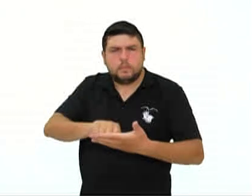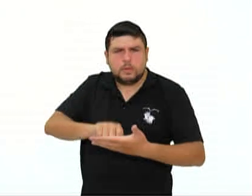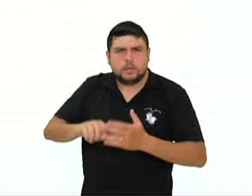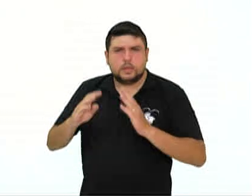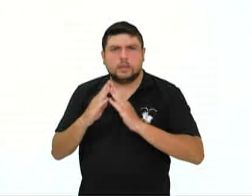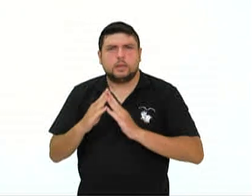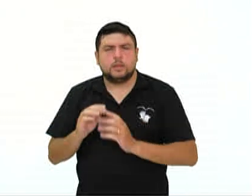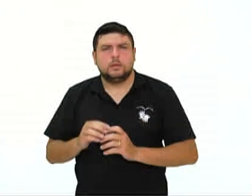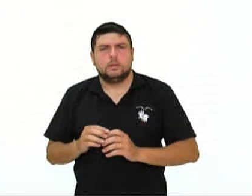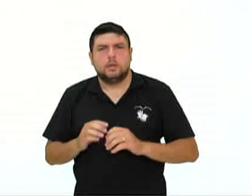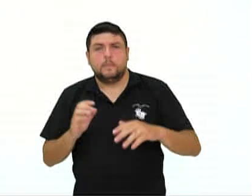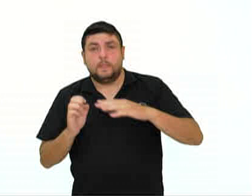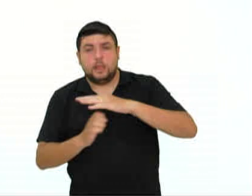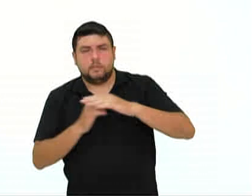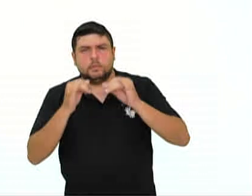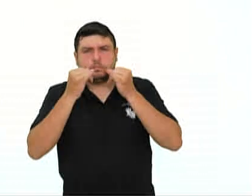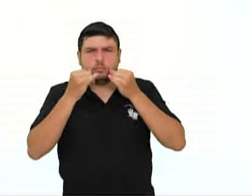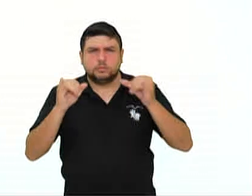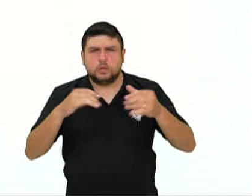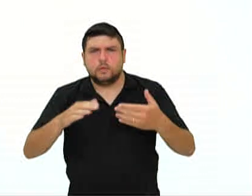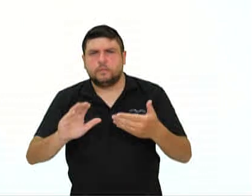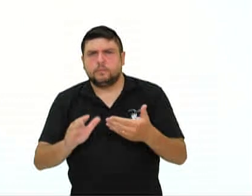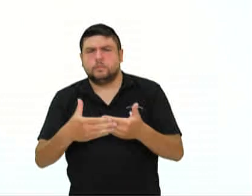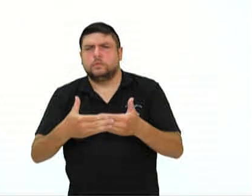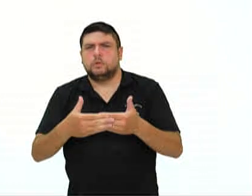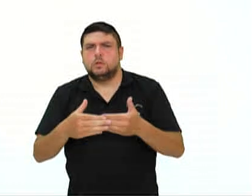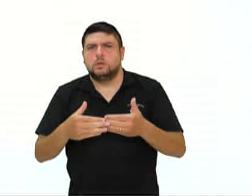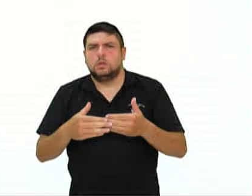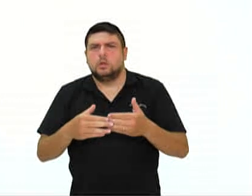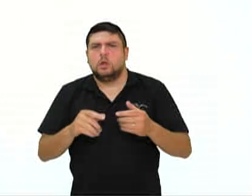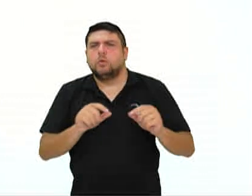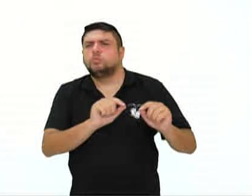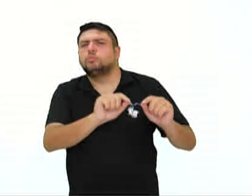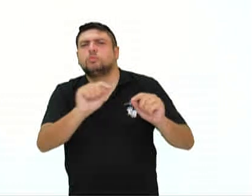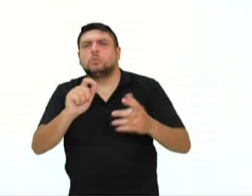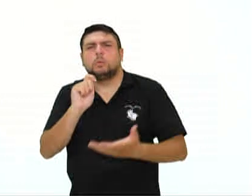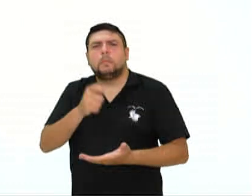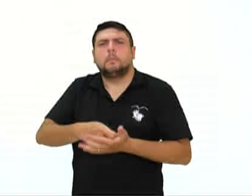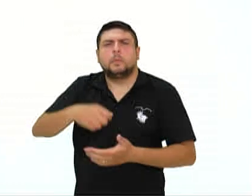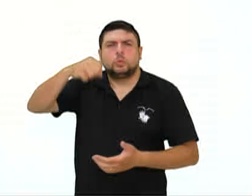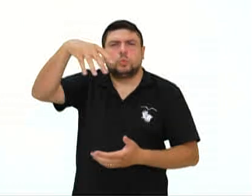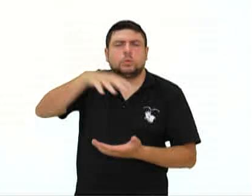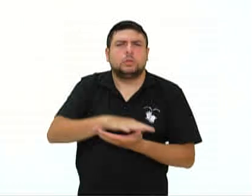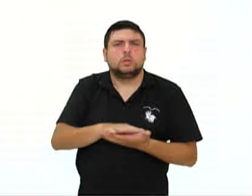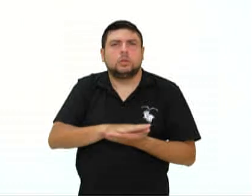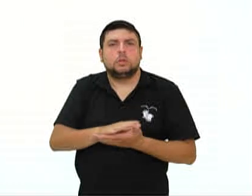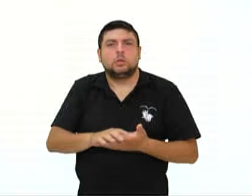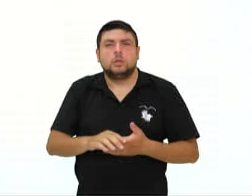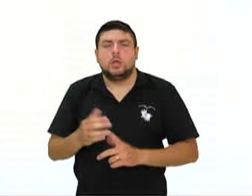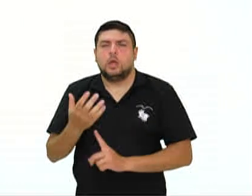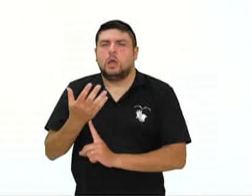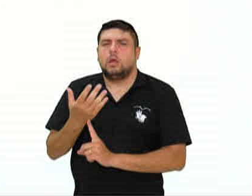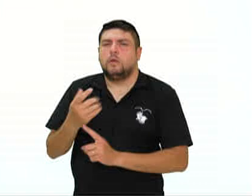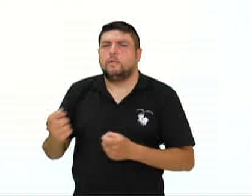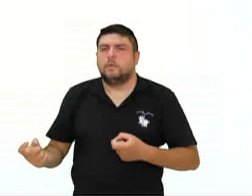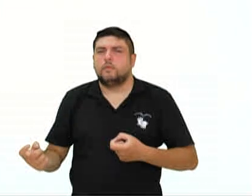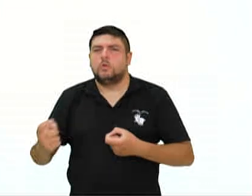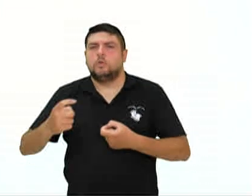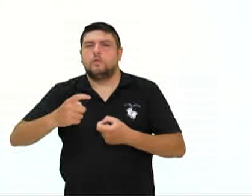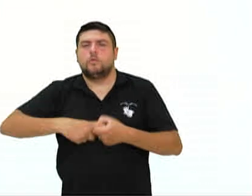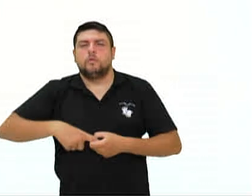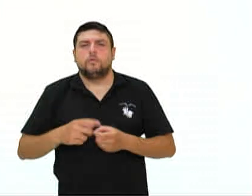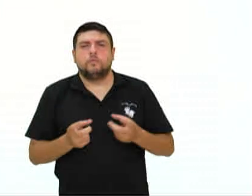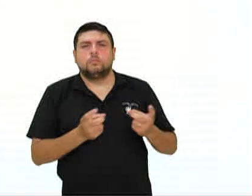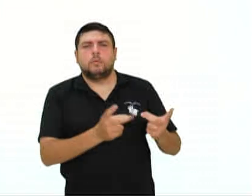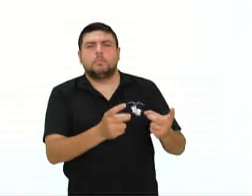empresas elétricas fecharam com a crise, ninguém mais pôde pagar o preço da luz. A vela voltou ao mercado pela minha mão